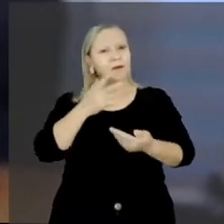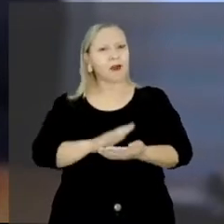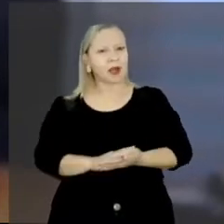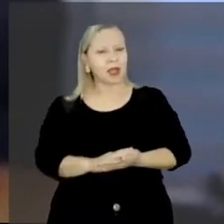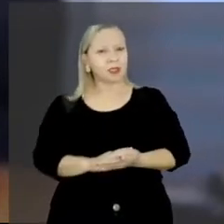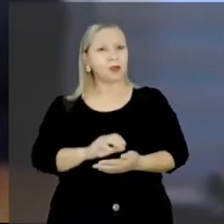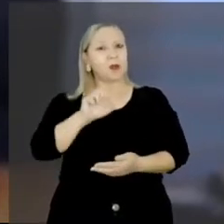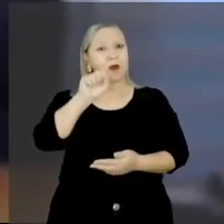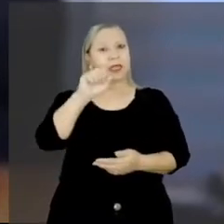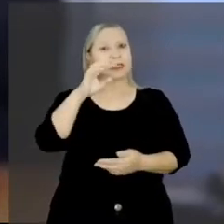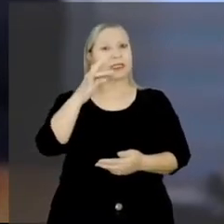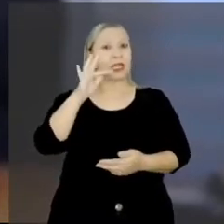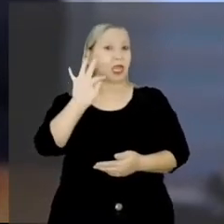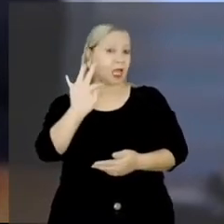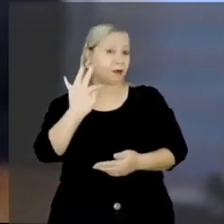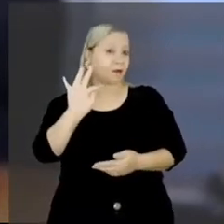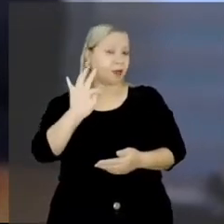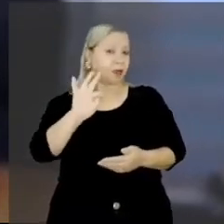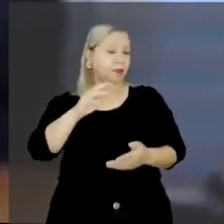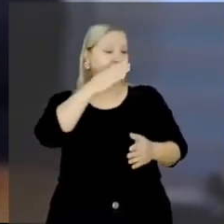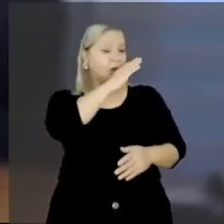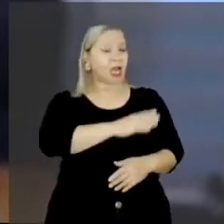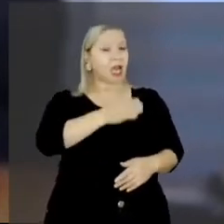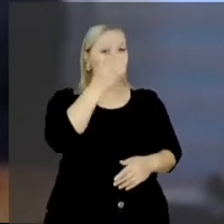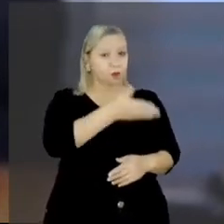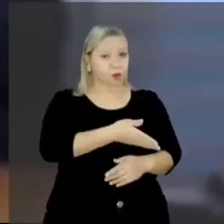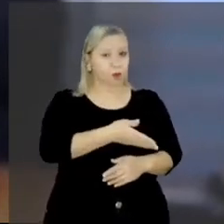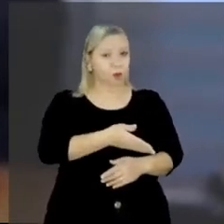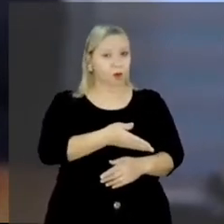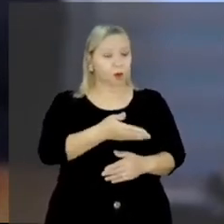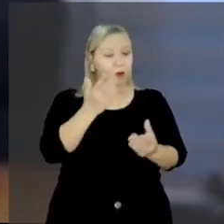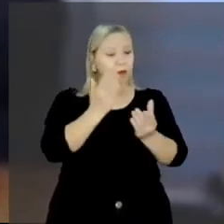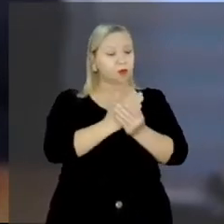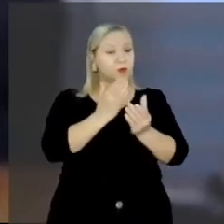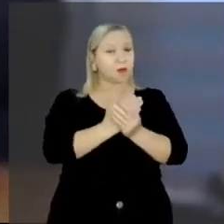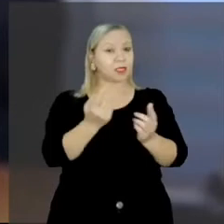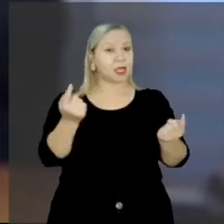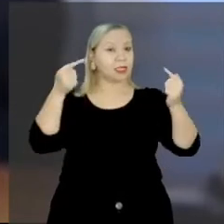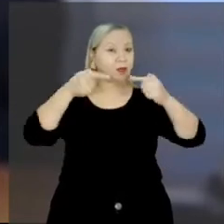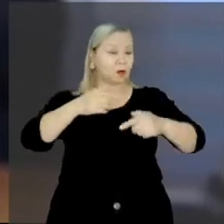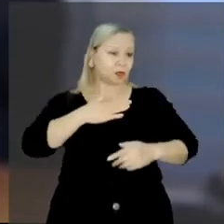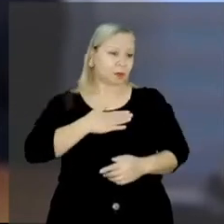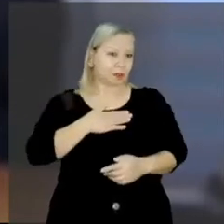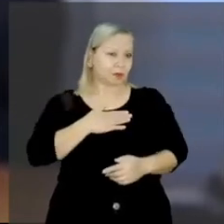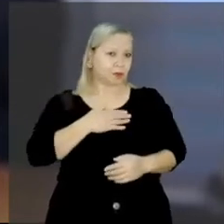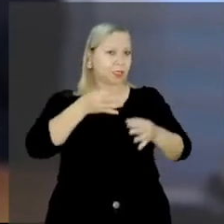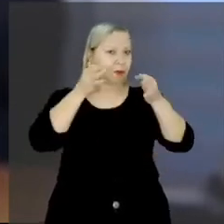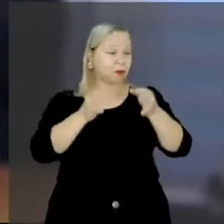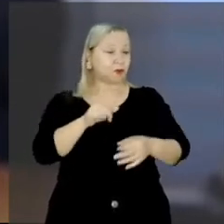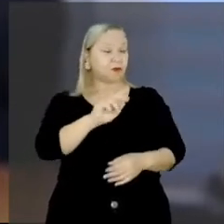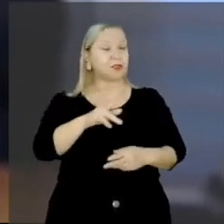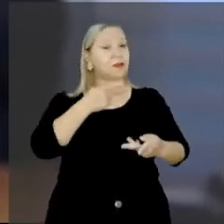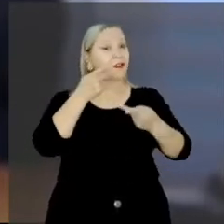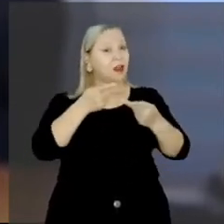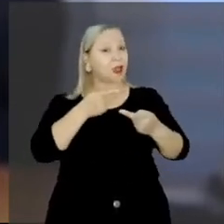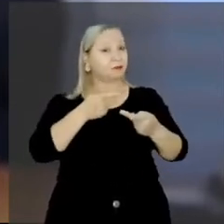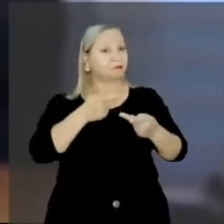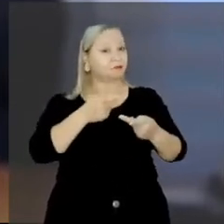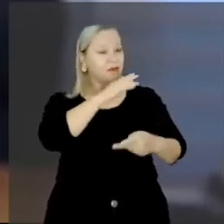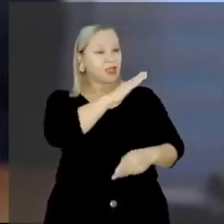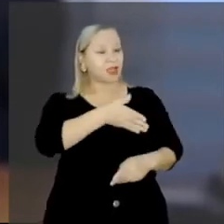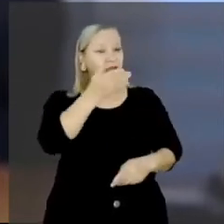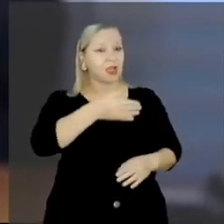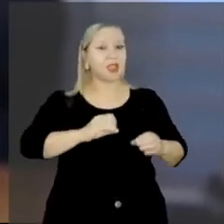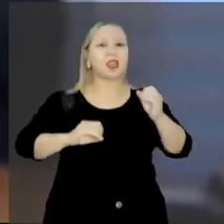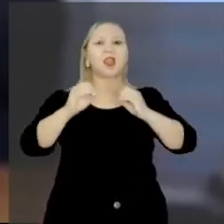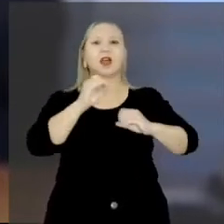poderia ter começado fazendo essa pergunta. A segunda coisa que você poderia perguntar para mim é que é verdade que devolveram R$1 bilhão para